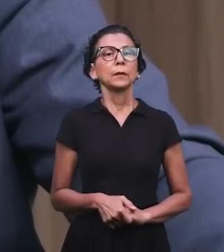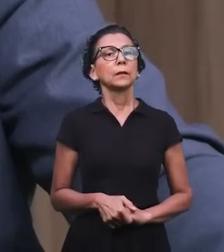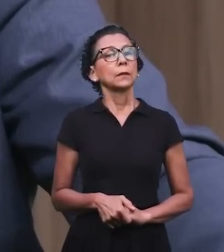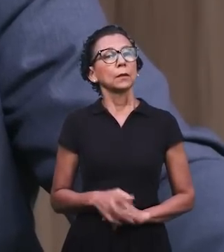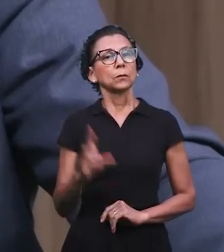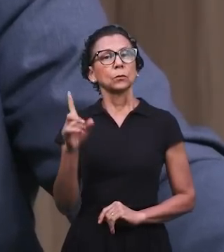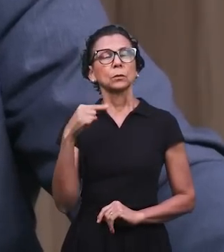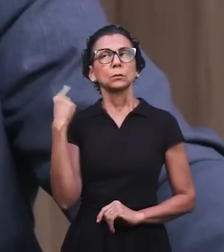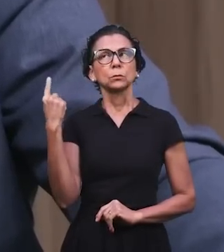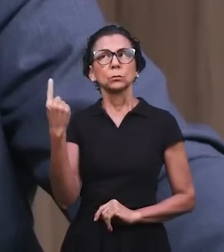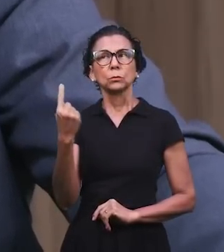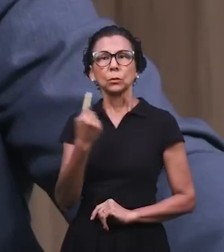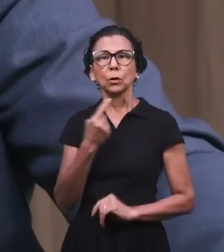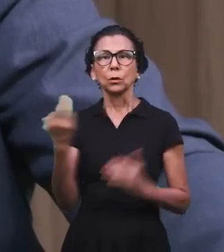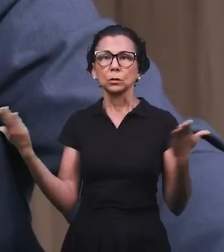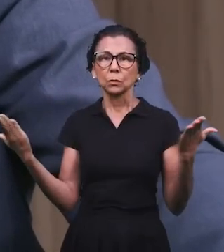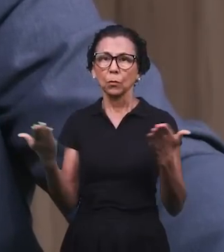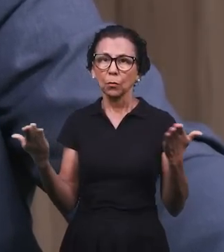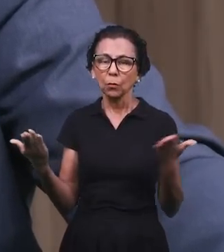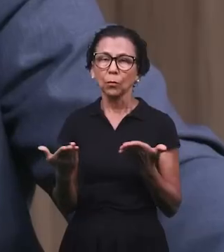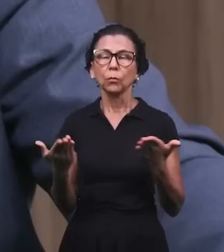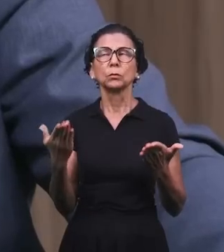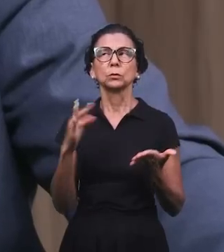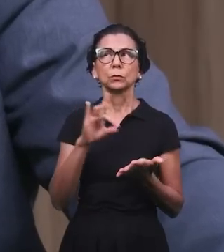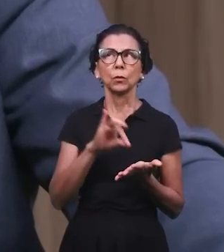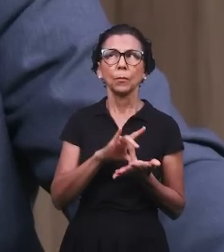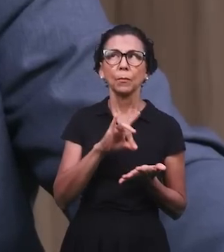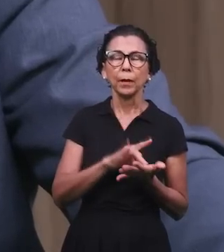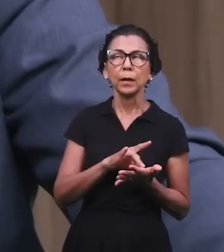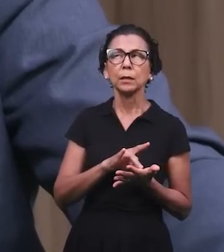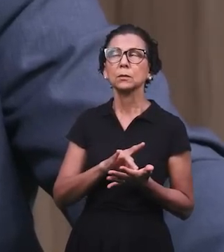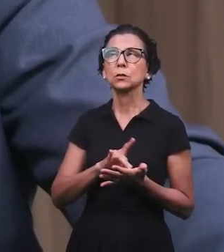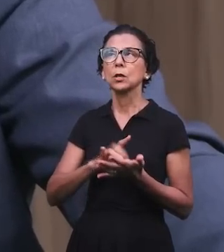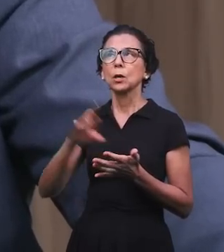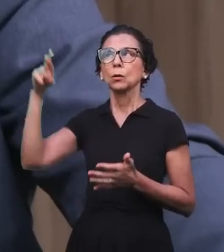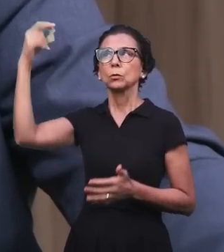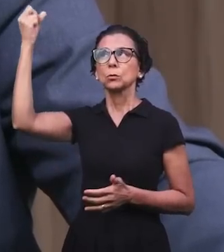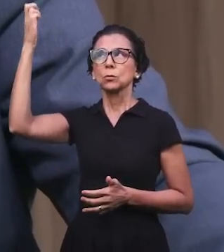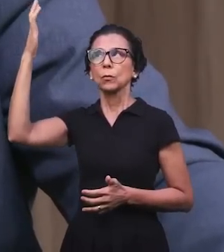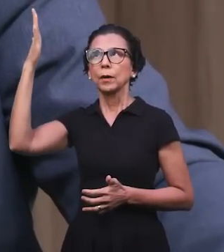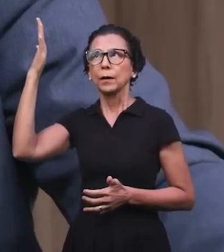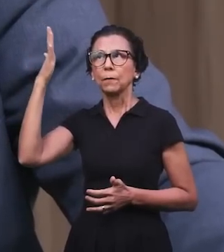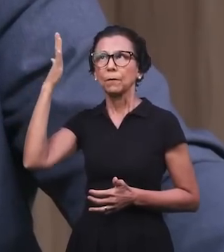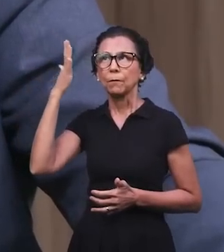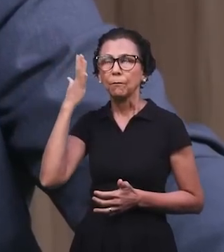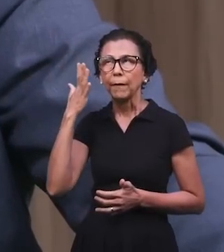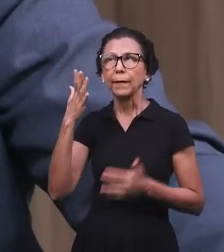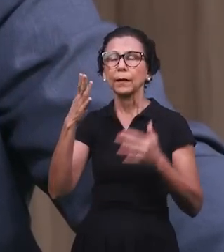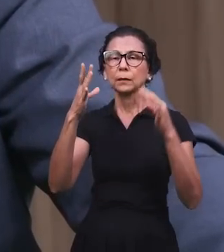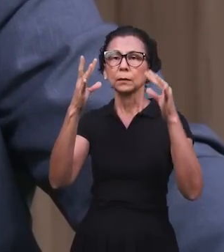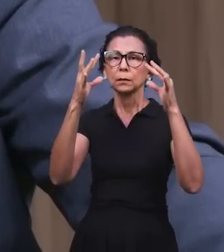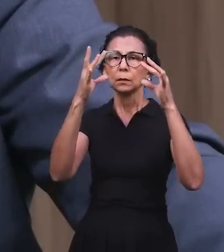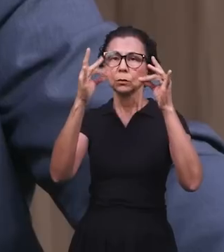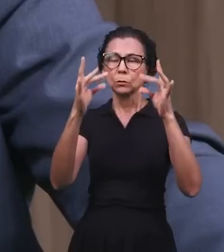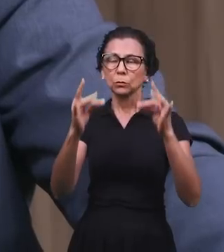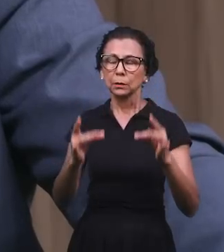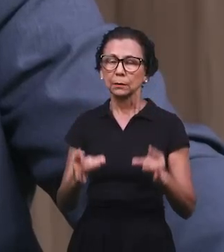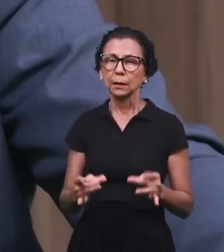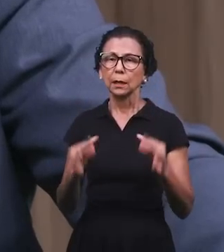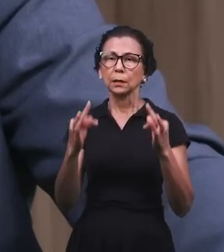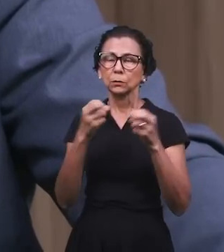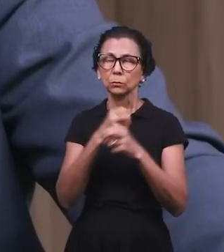as orientações, nós vivemos o profético, nós estamos atentos aos sinais, ao toque do chofar, nós